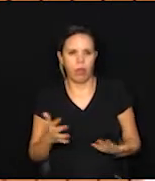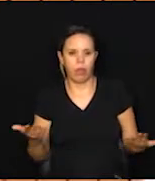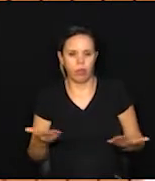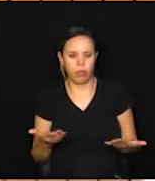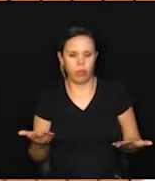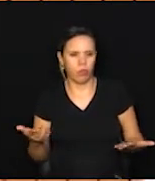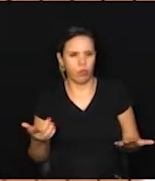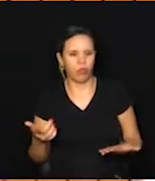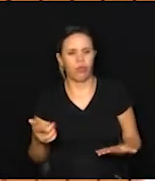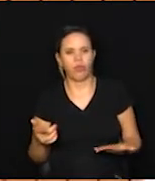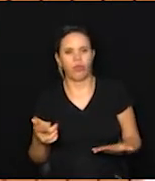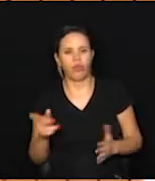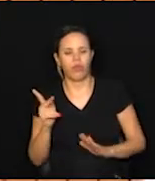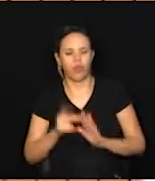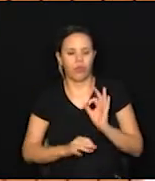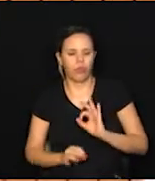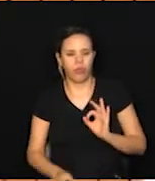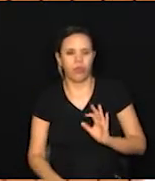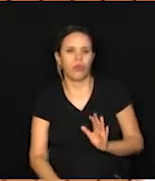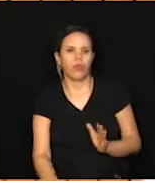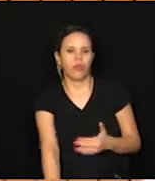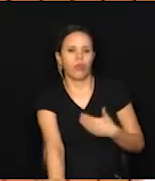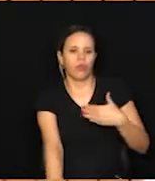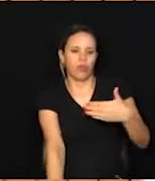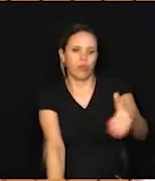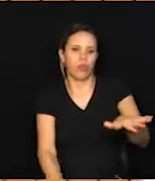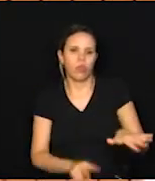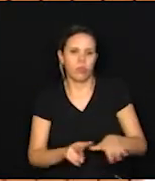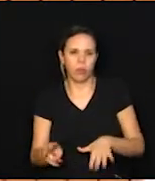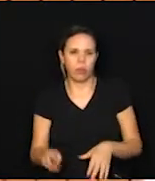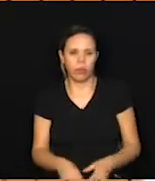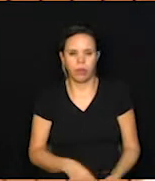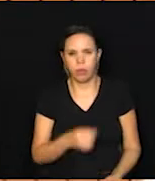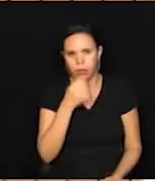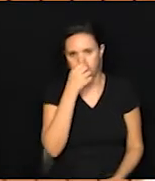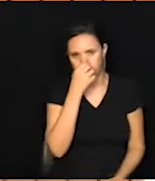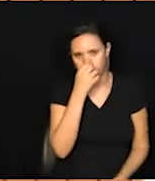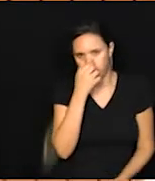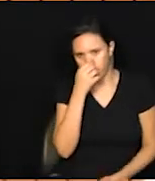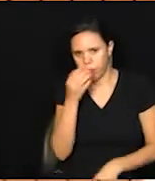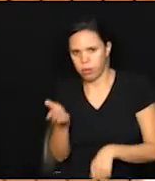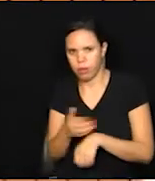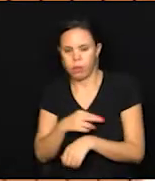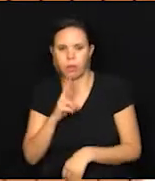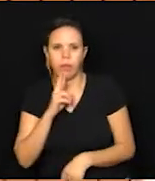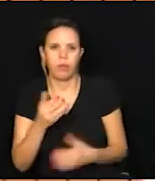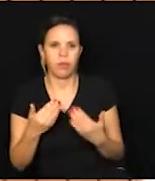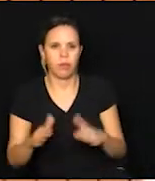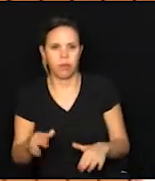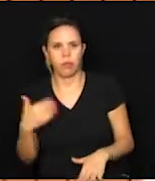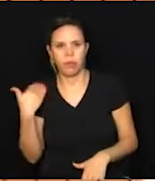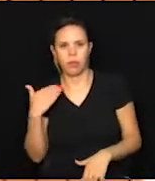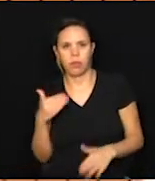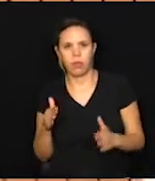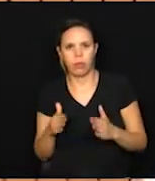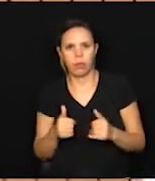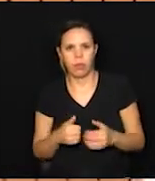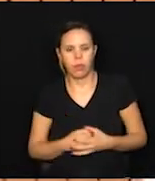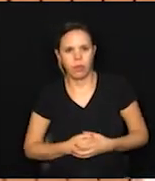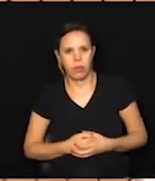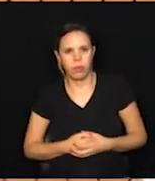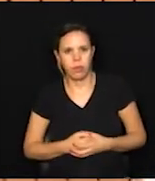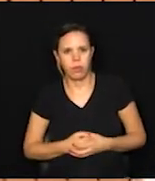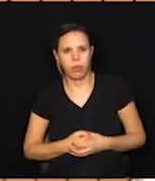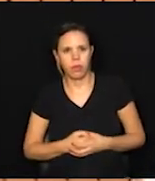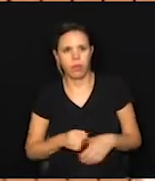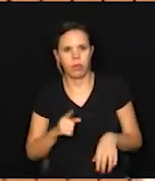Então, qual seria a projeção para as próximas semanas? Antes que vocês respondam, eu vou abrir para a Mariana, eu vou pedir a gentileza, Mariana, nós já estamos